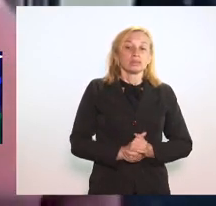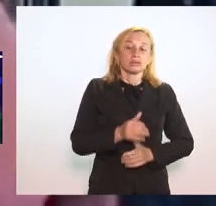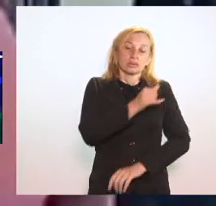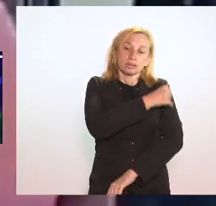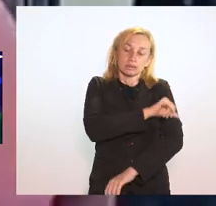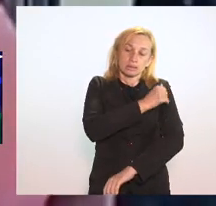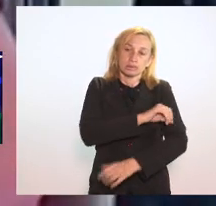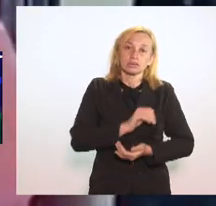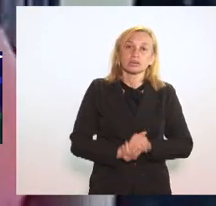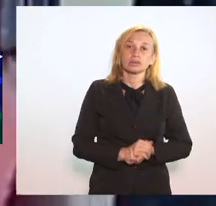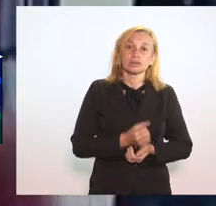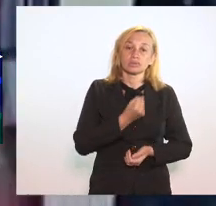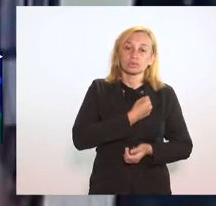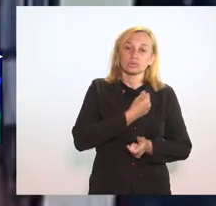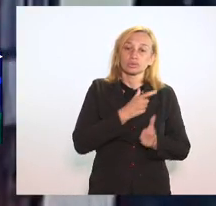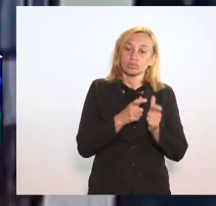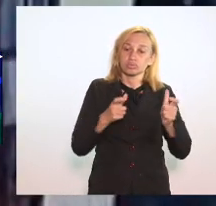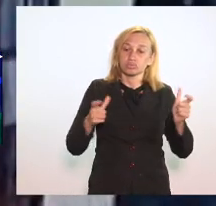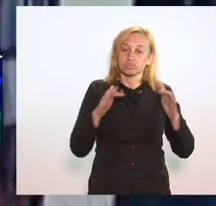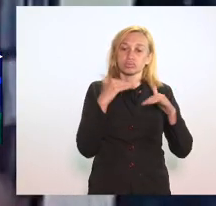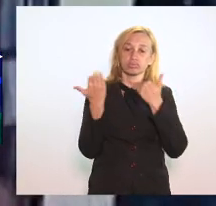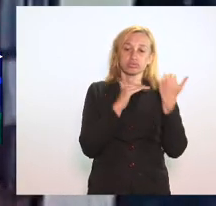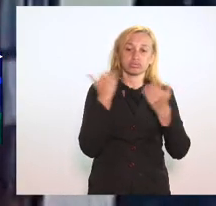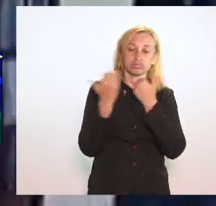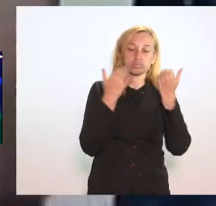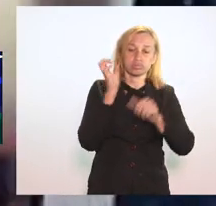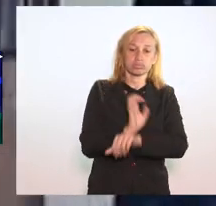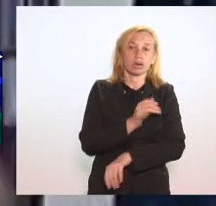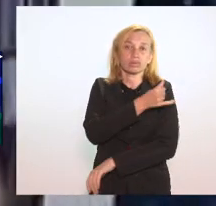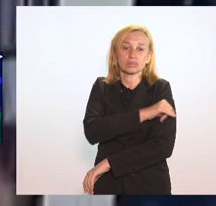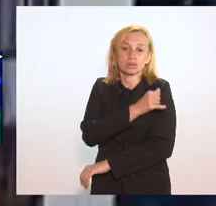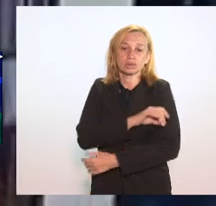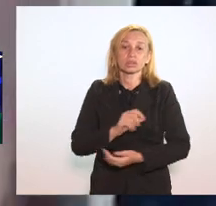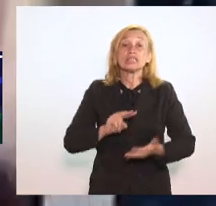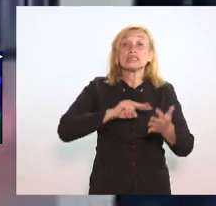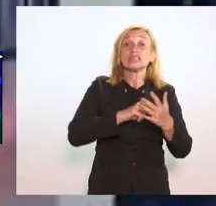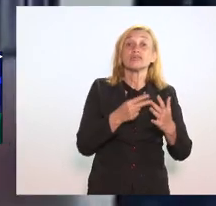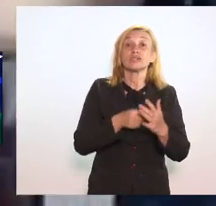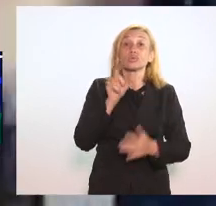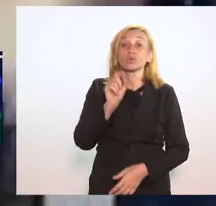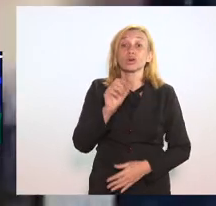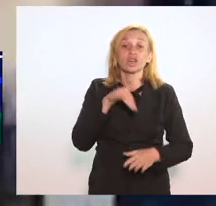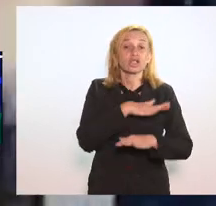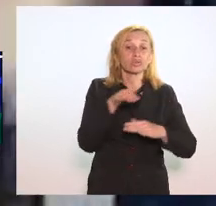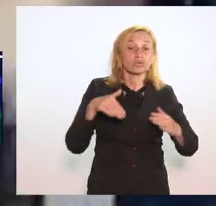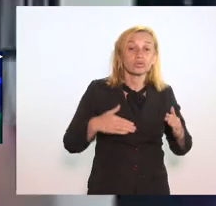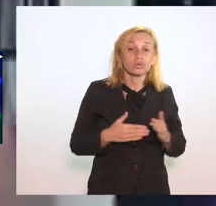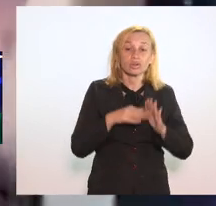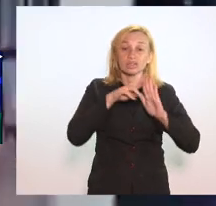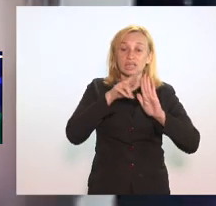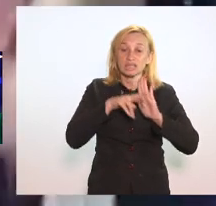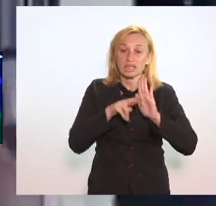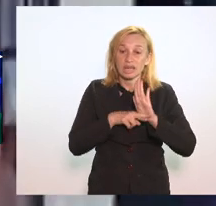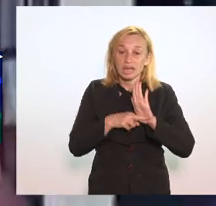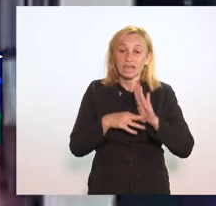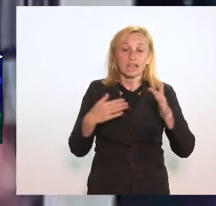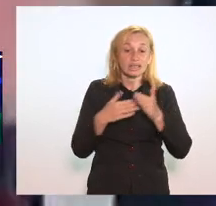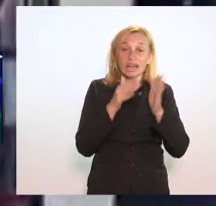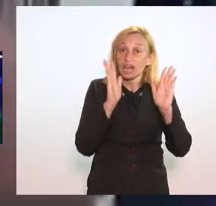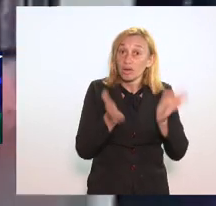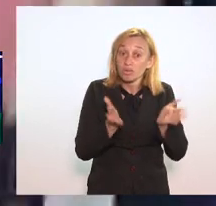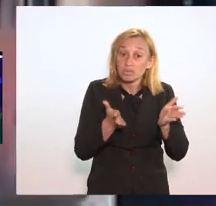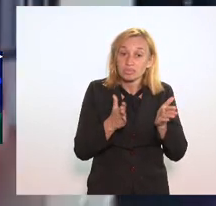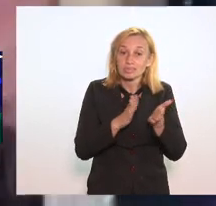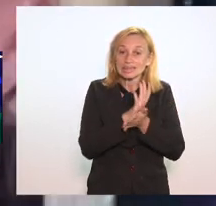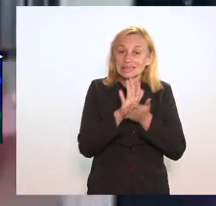sentar aumentando cada vez o número de Marco Estado do Rio de Janeiro significa que todas as medidas e atitudes adotadas até agora